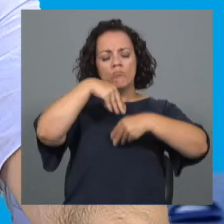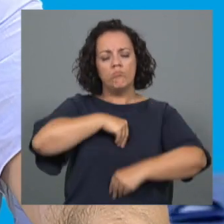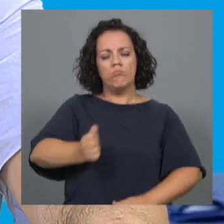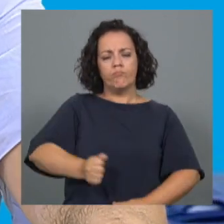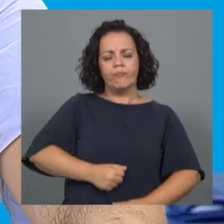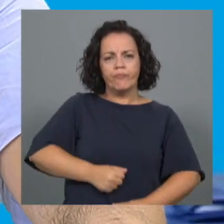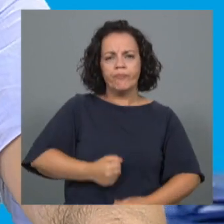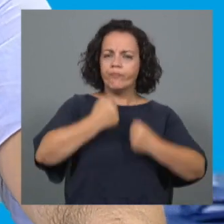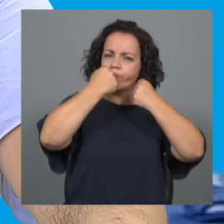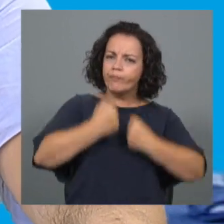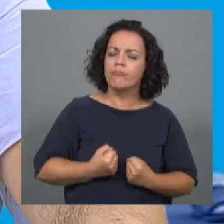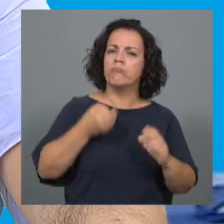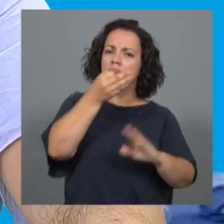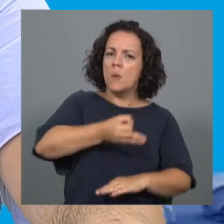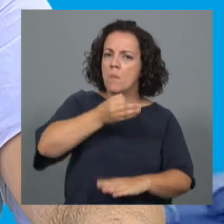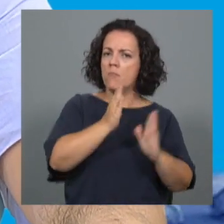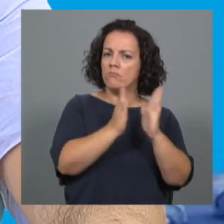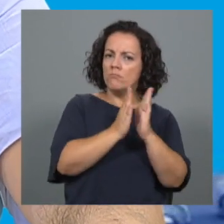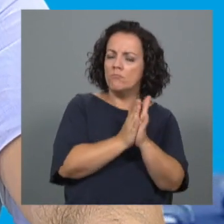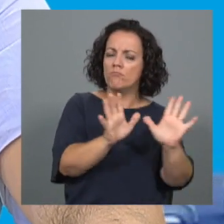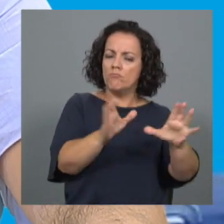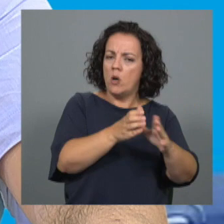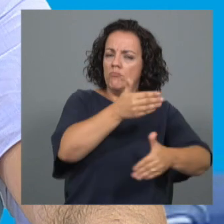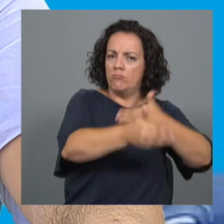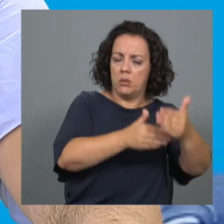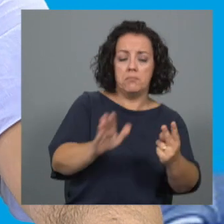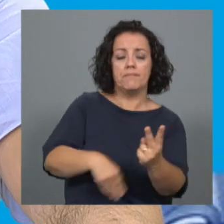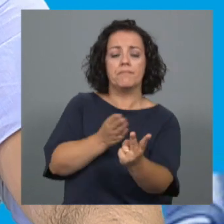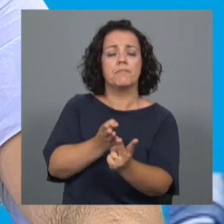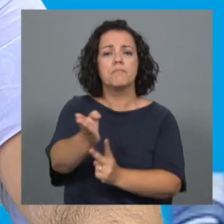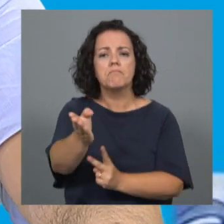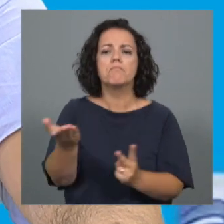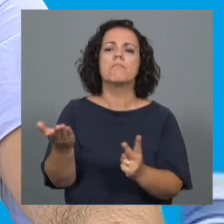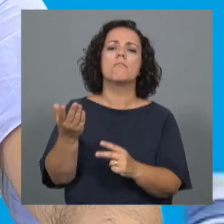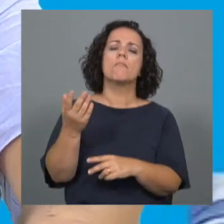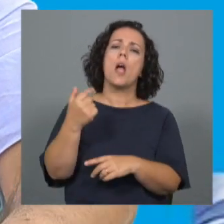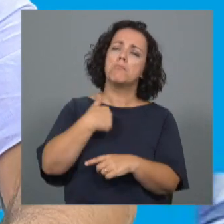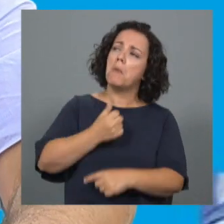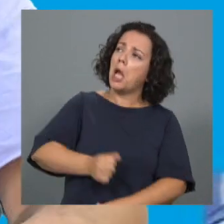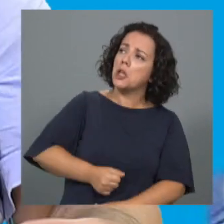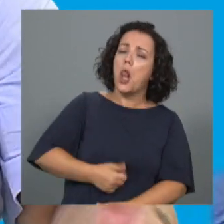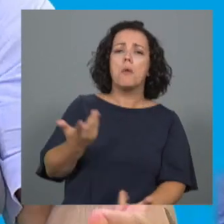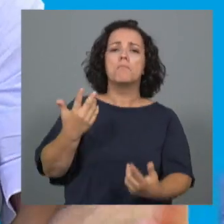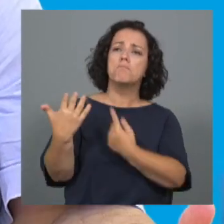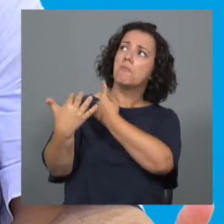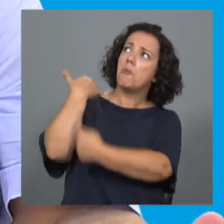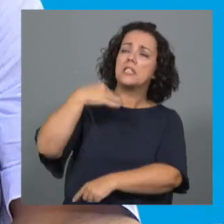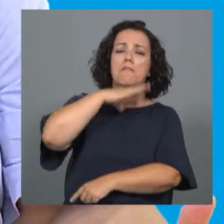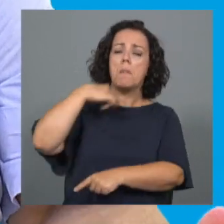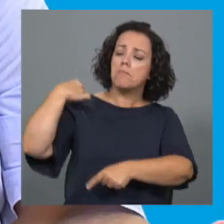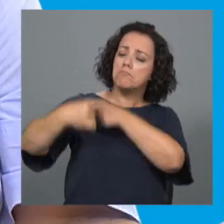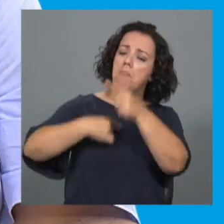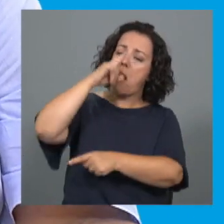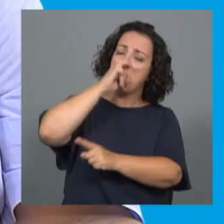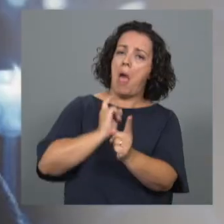de católicos de uma componente mais tradicional de herança familiar, como os da indiferença religiosa, como os outros também. Nós